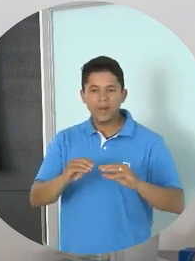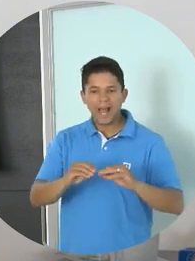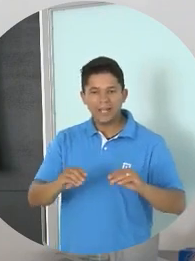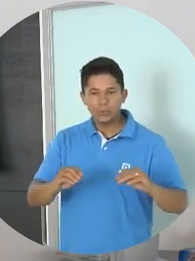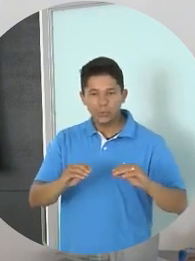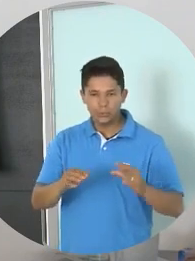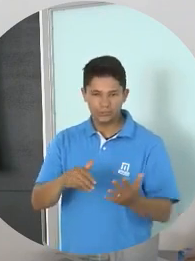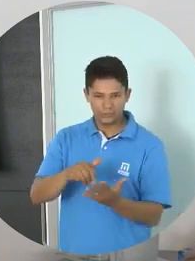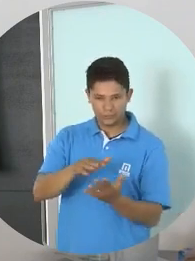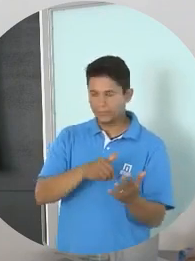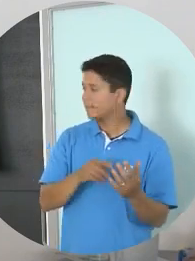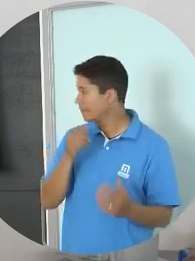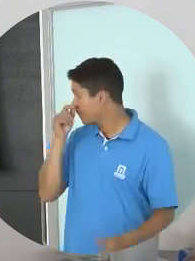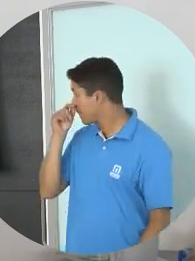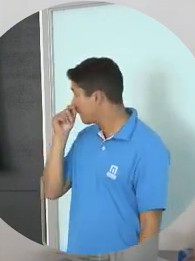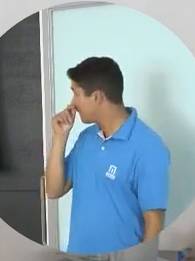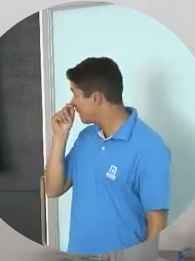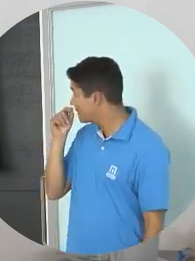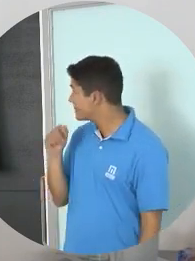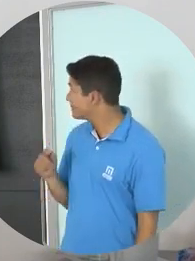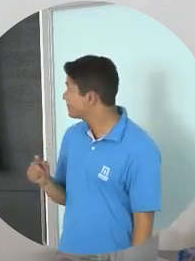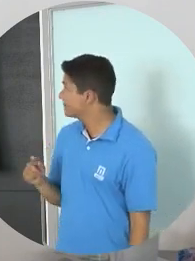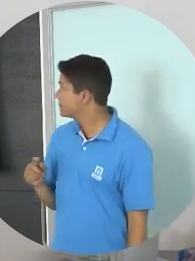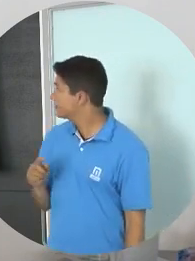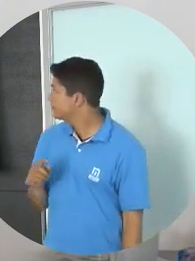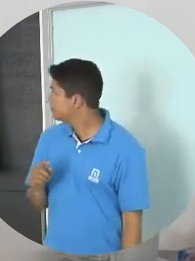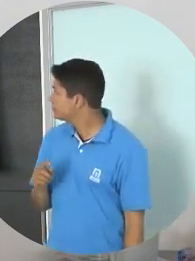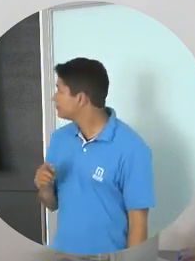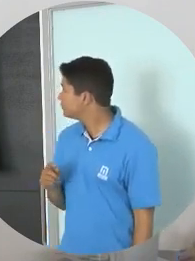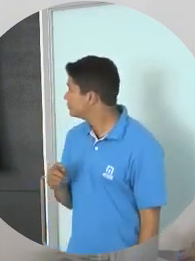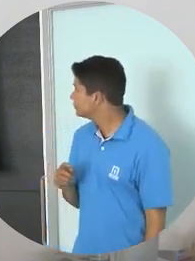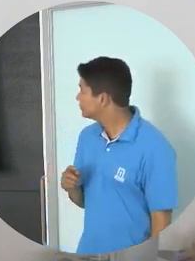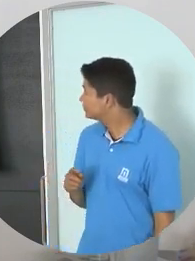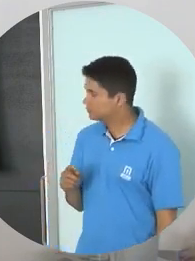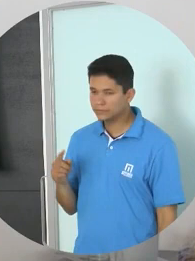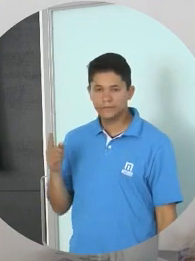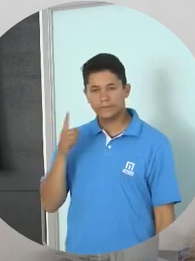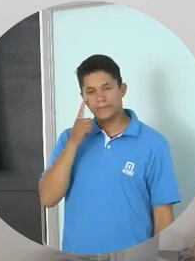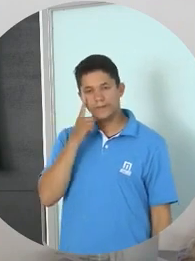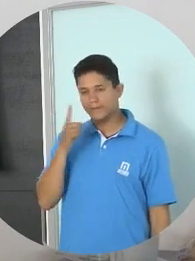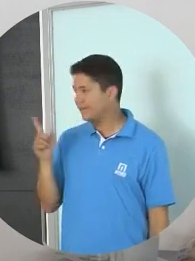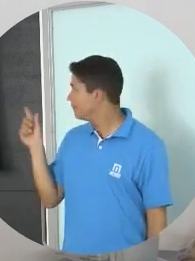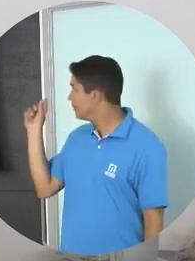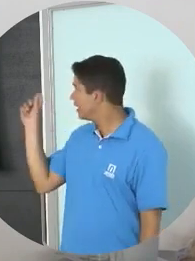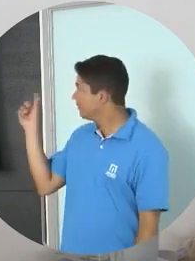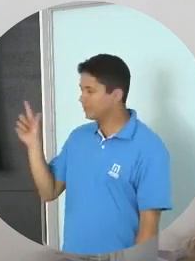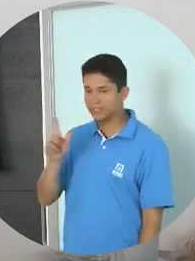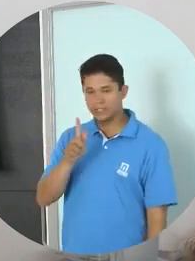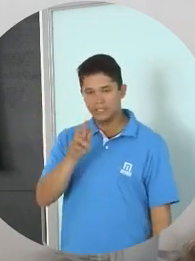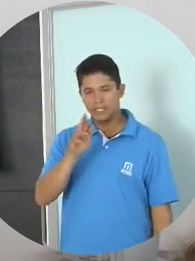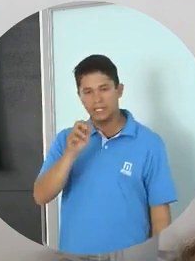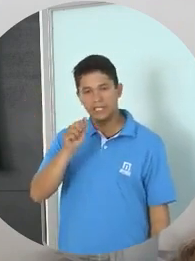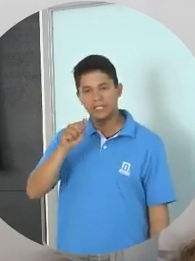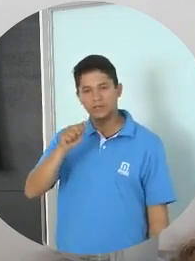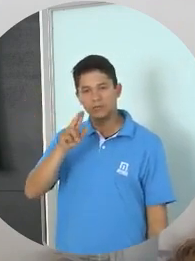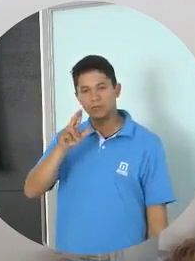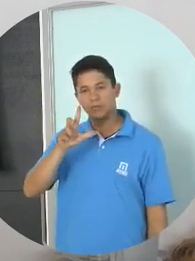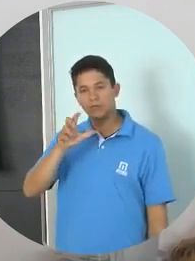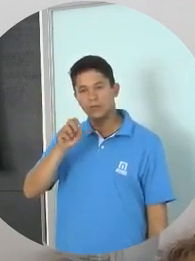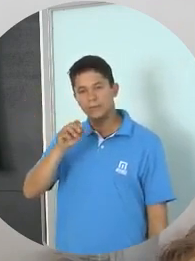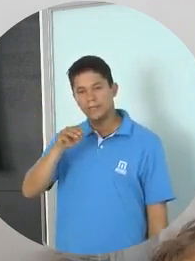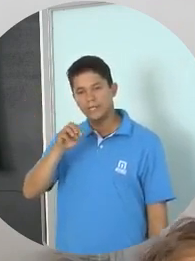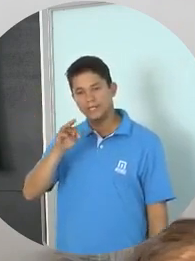A gente acaba levando em conta essa granulometria, essa expulsão de água do